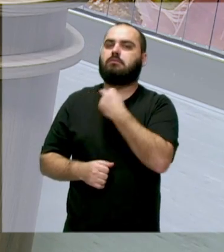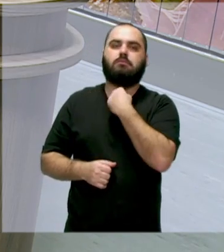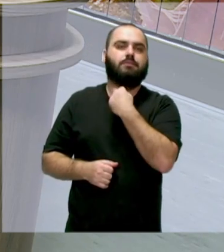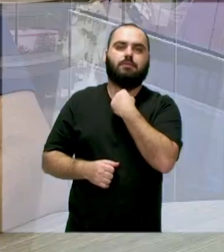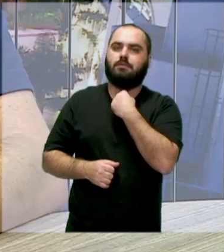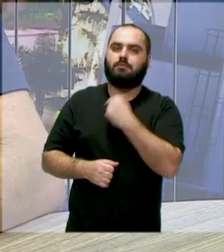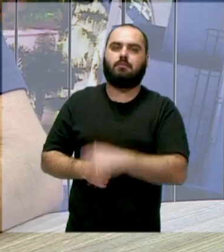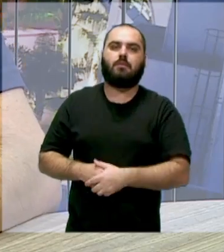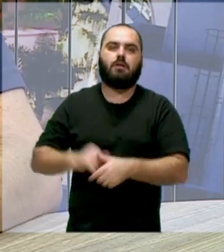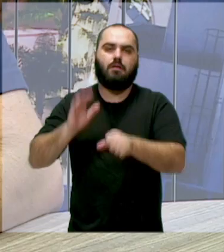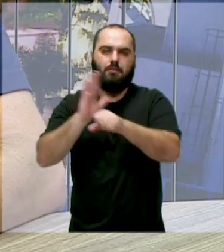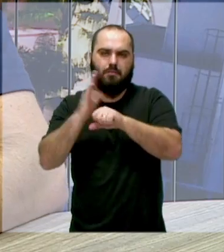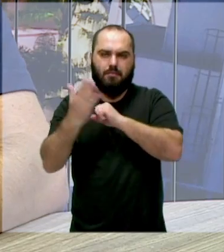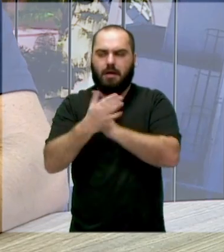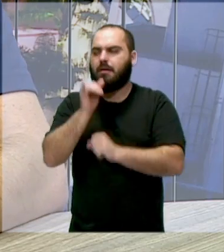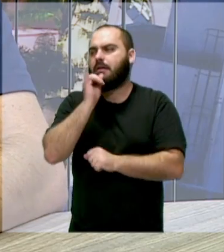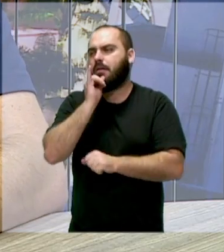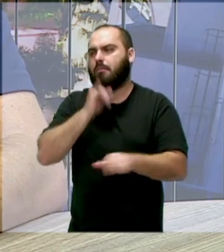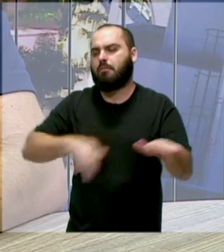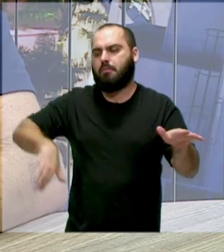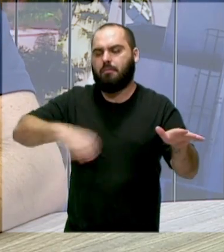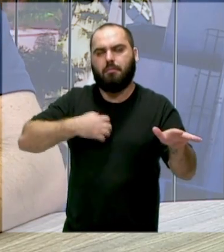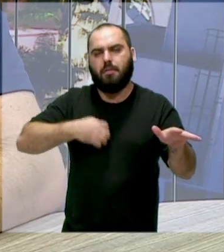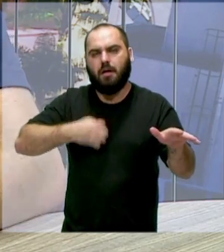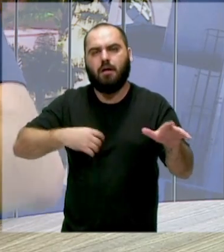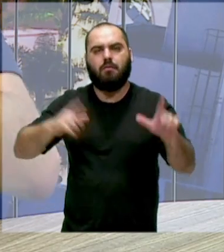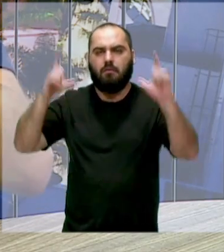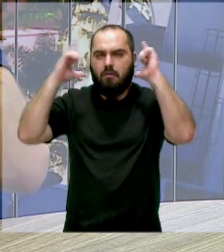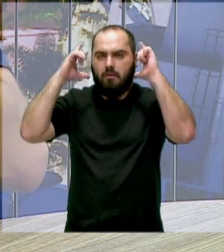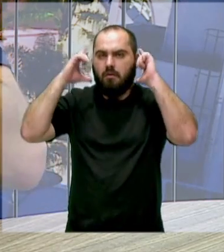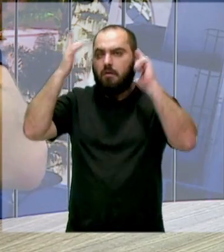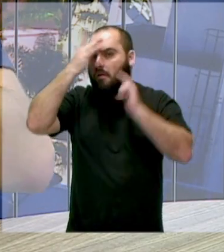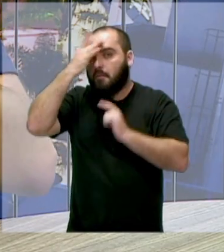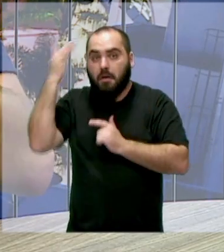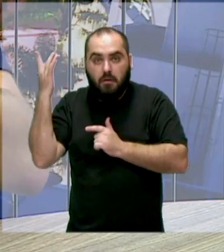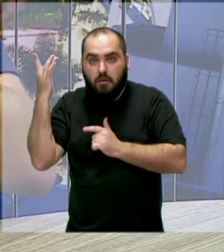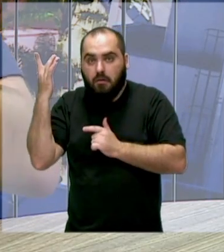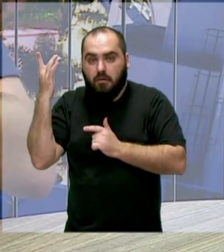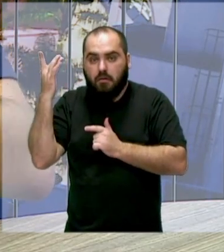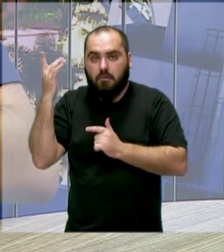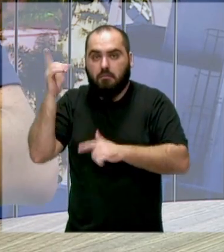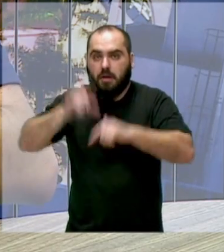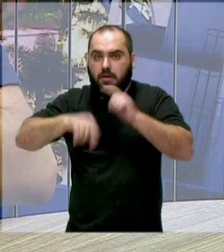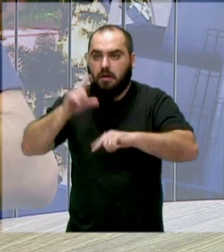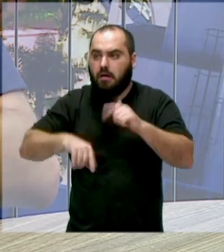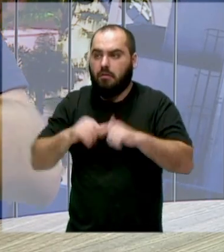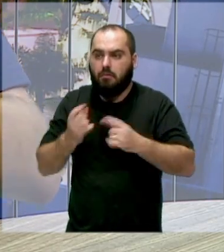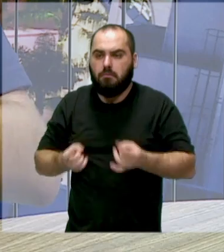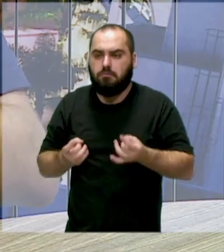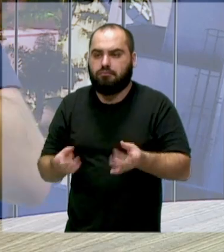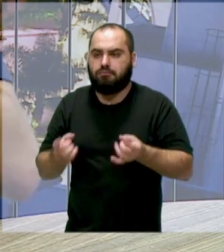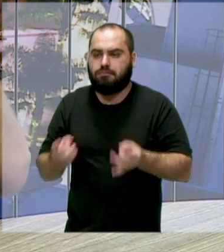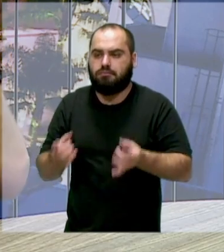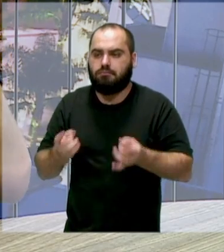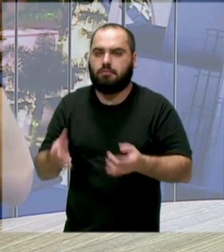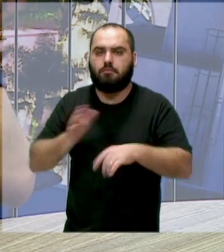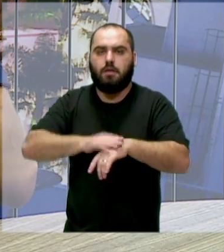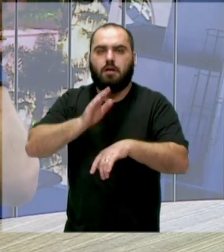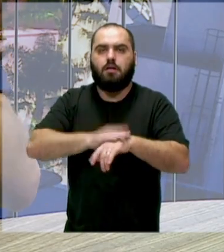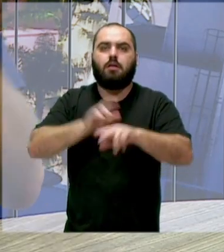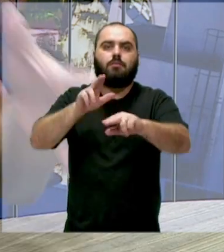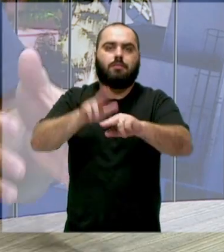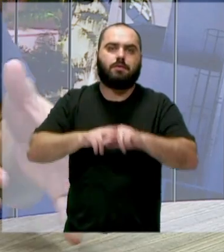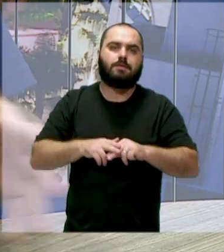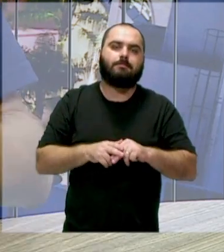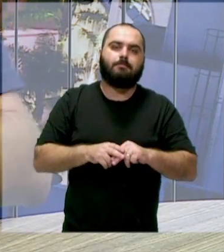maior, como a gente diz, bairro Cabeçudas, a pessoa consome mais materiais. Então ela tem que um descarte maior, e ela